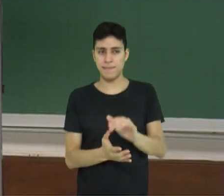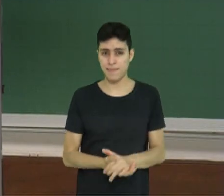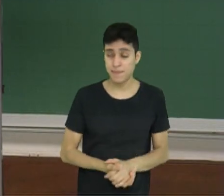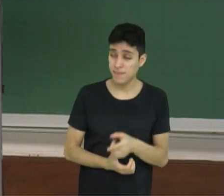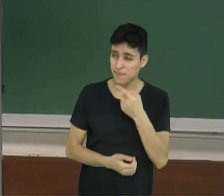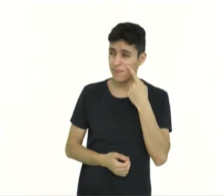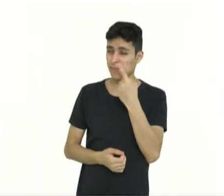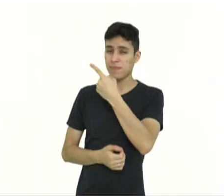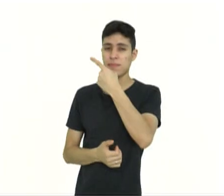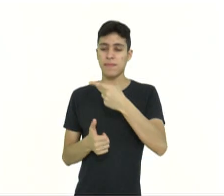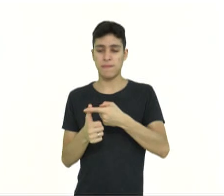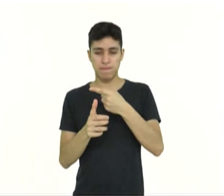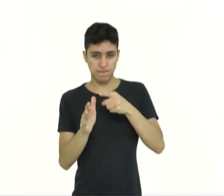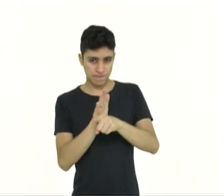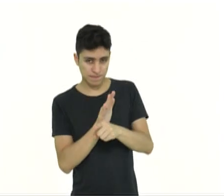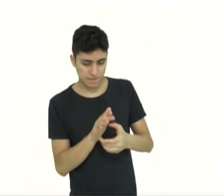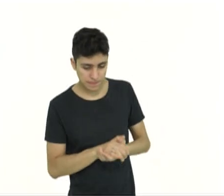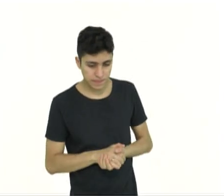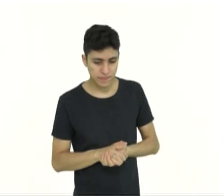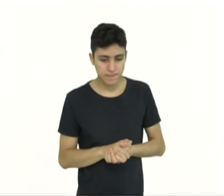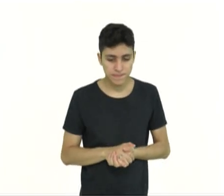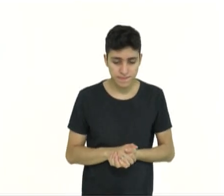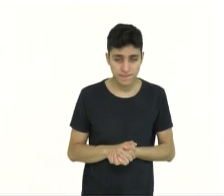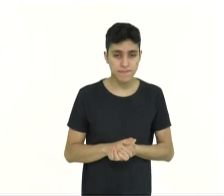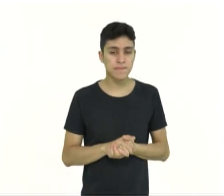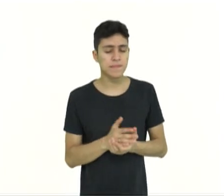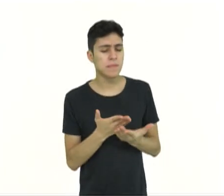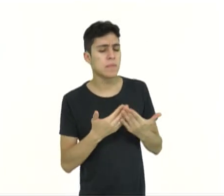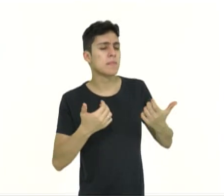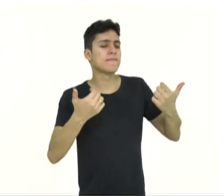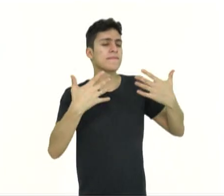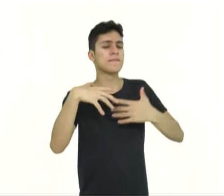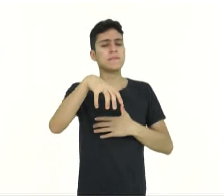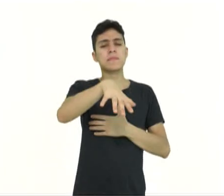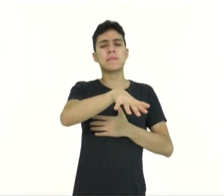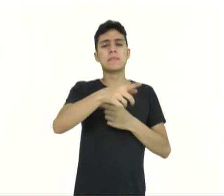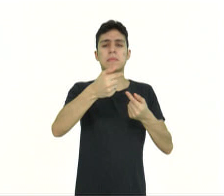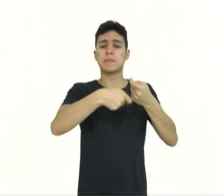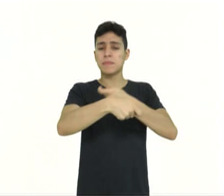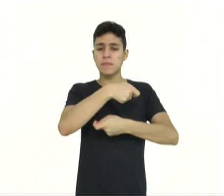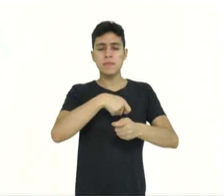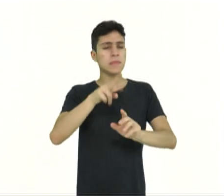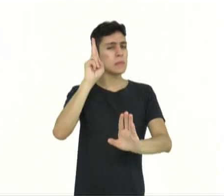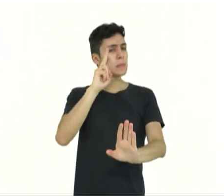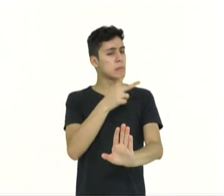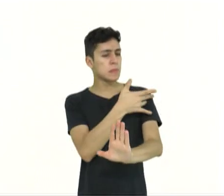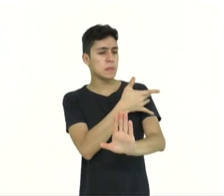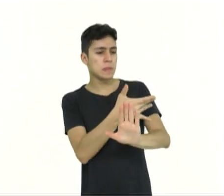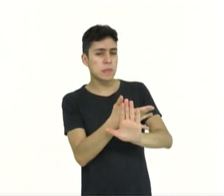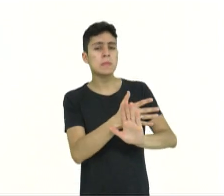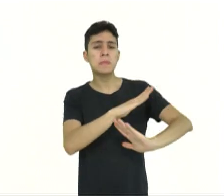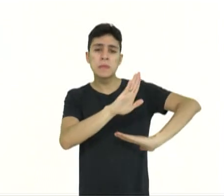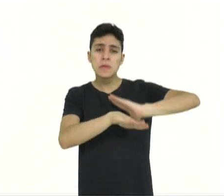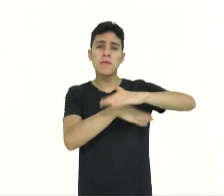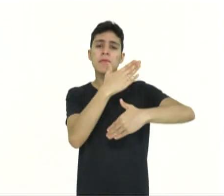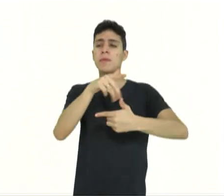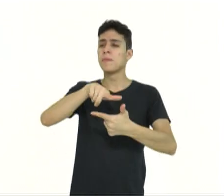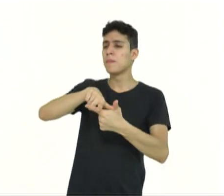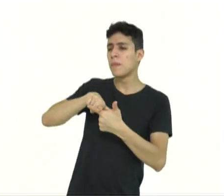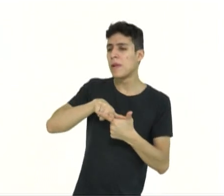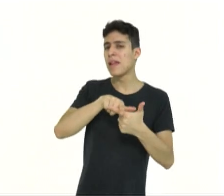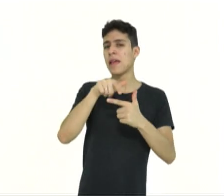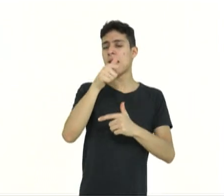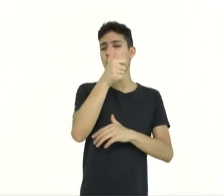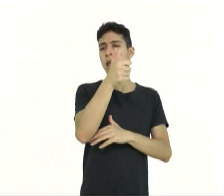primeiro quiz. Setor da economia apontado na aula e cujo desenvolvimento histórico vem causando problemas ambientais não só nas